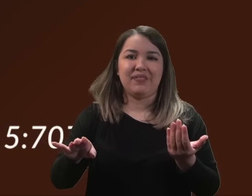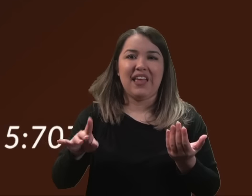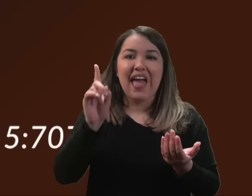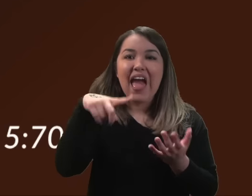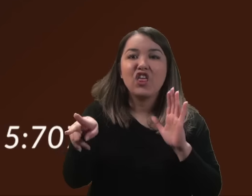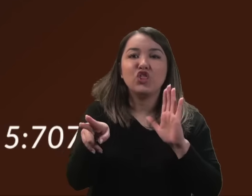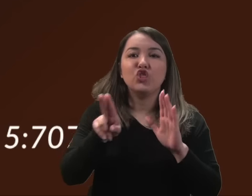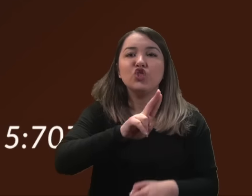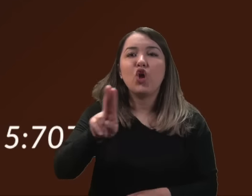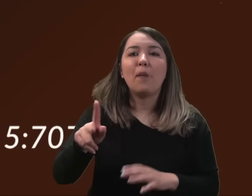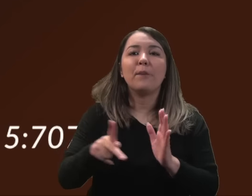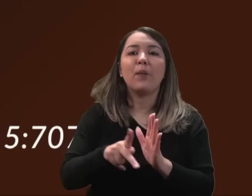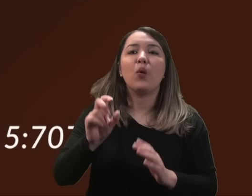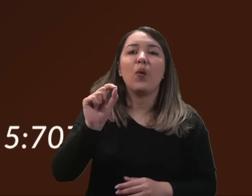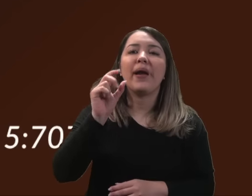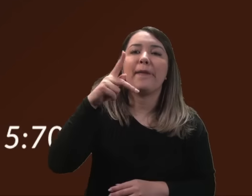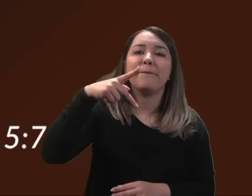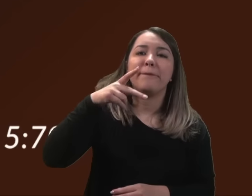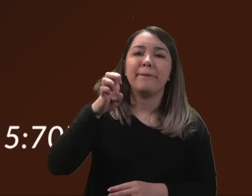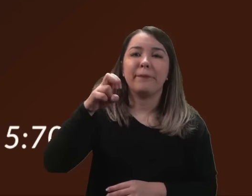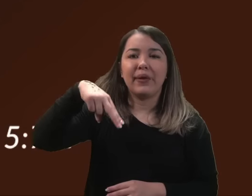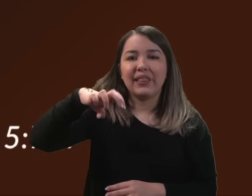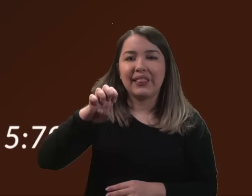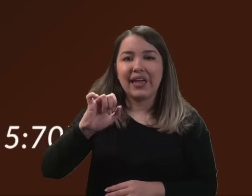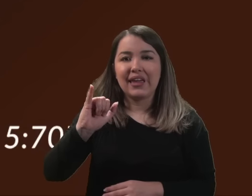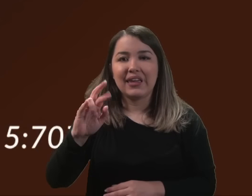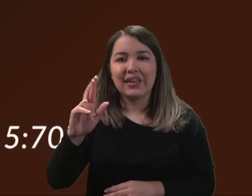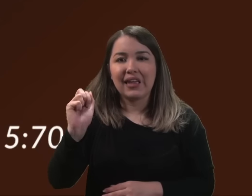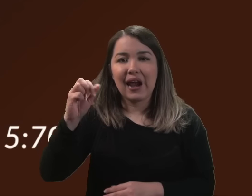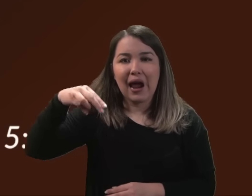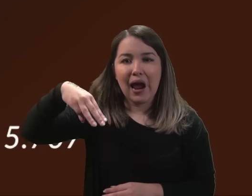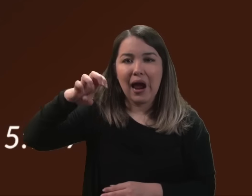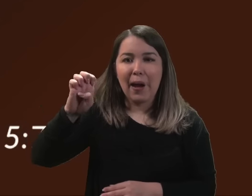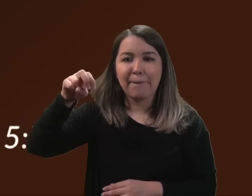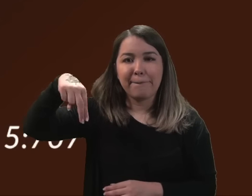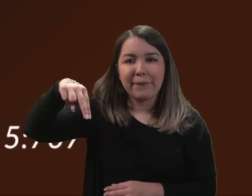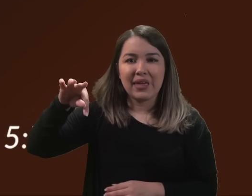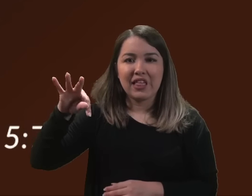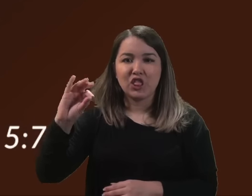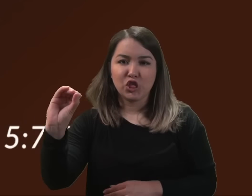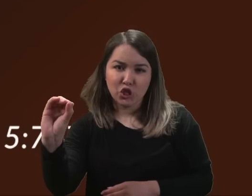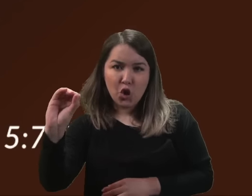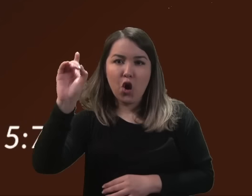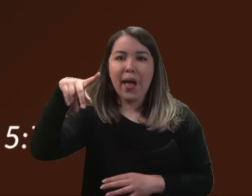falharem heresias virão entre elas entre eles as quais os peneirarão